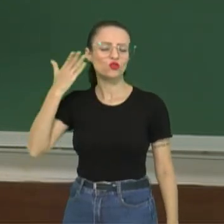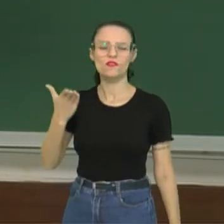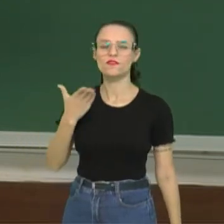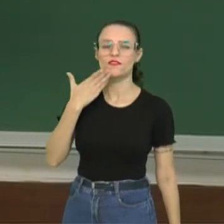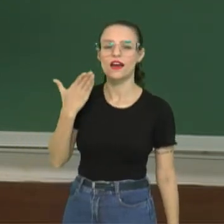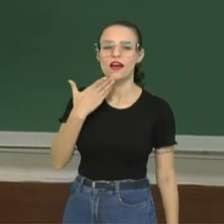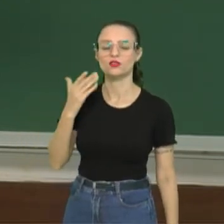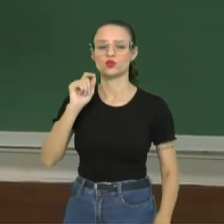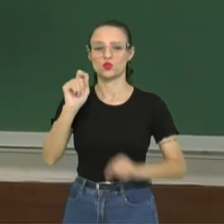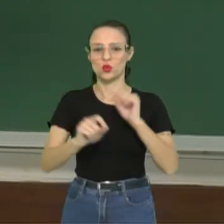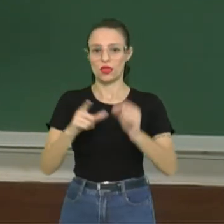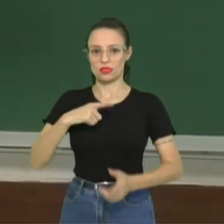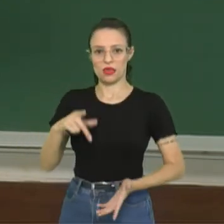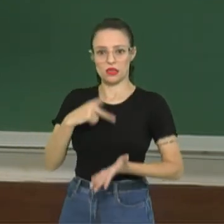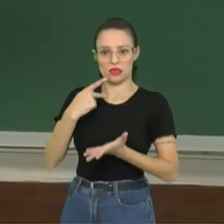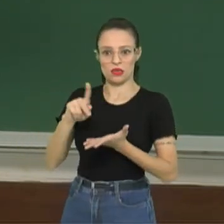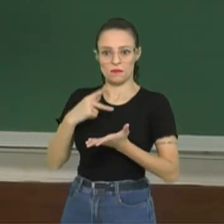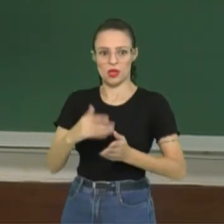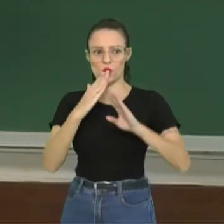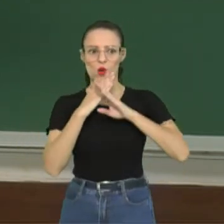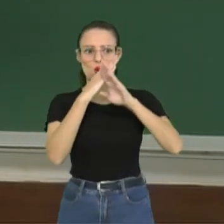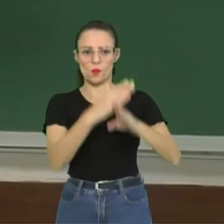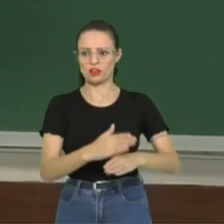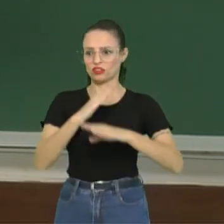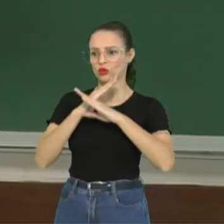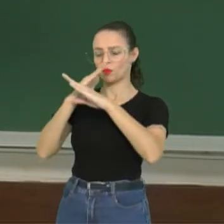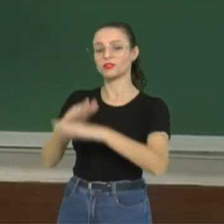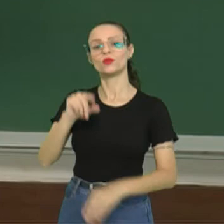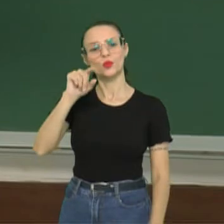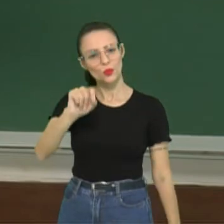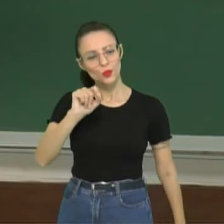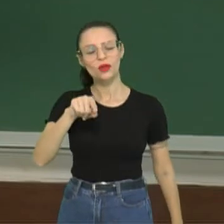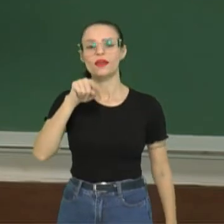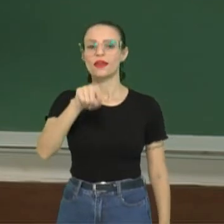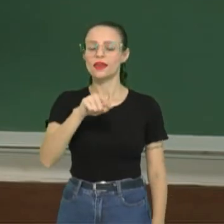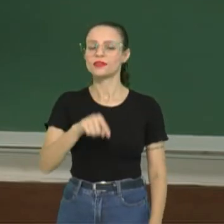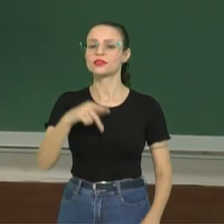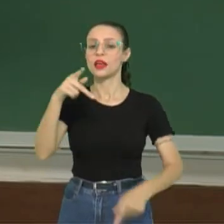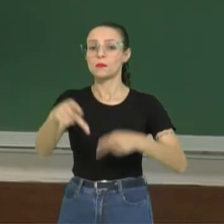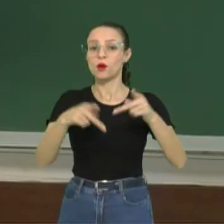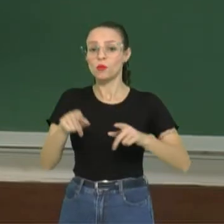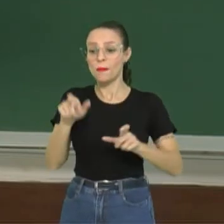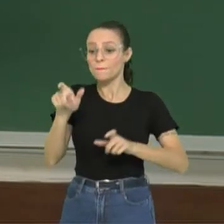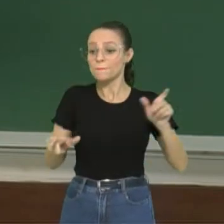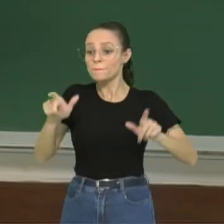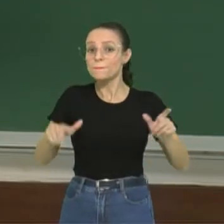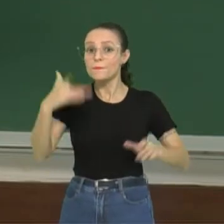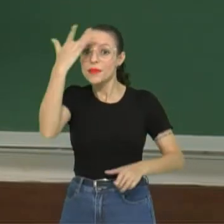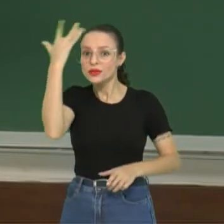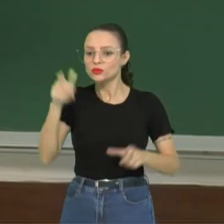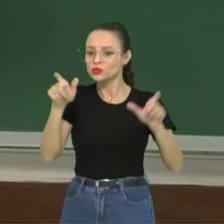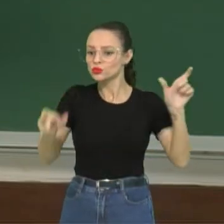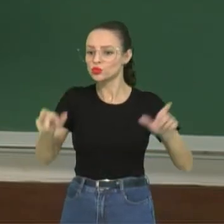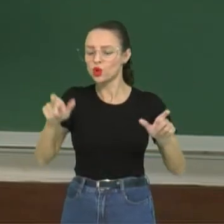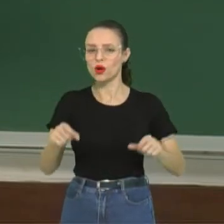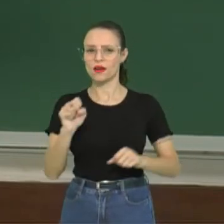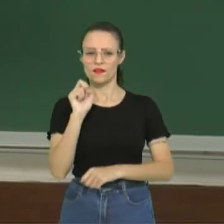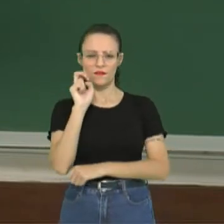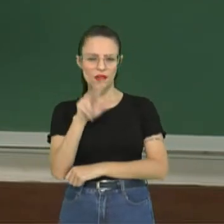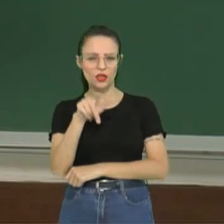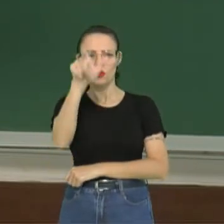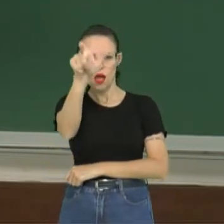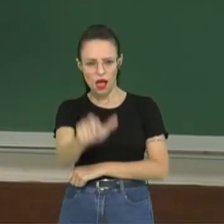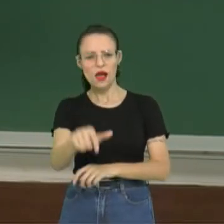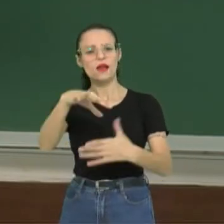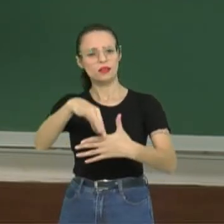fácil de que existe o inimigo que deve ser combatido é o que faz com que a população povo acabe vendo